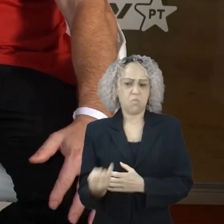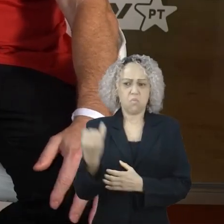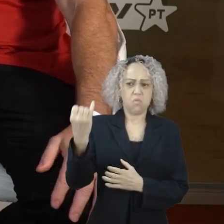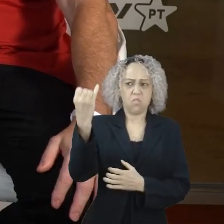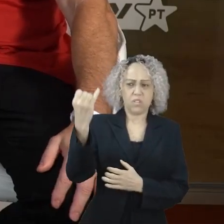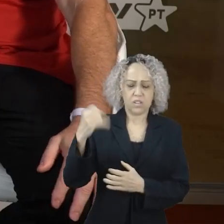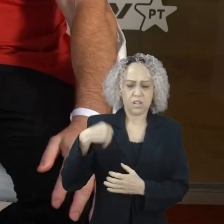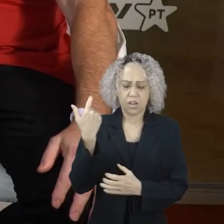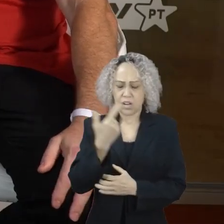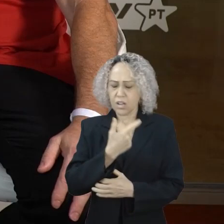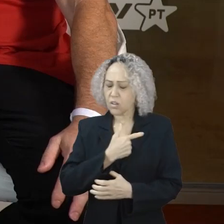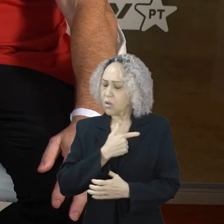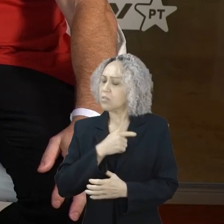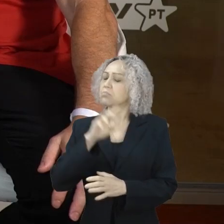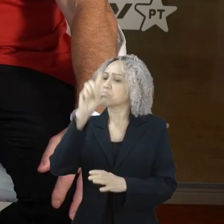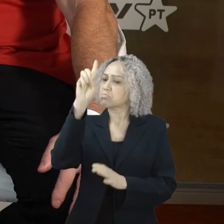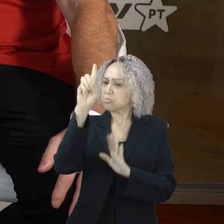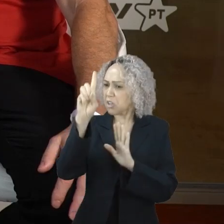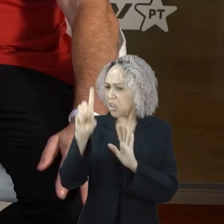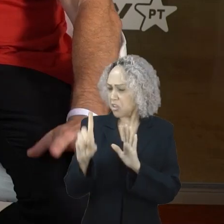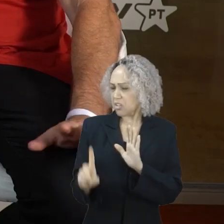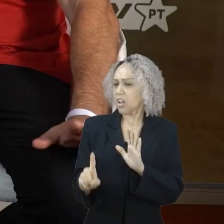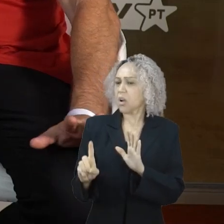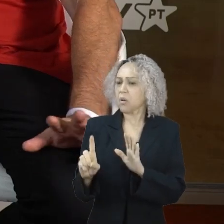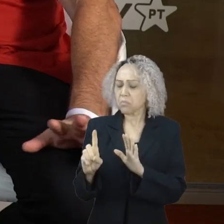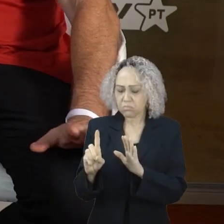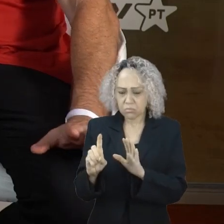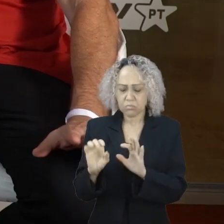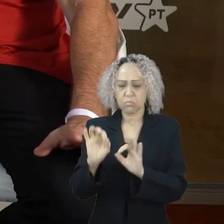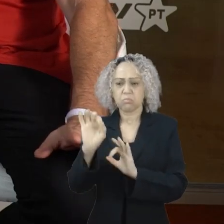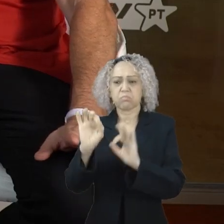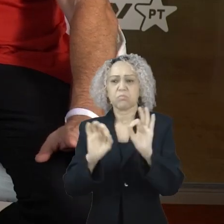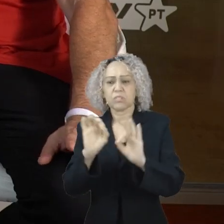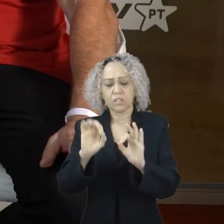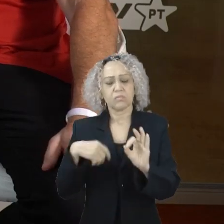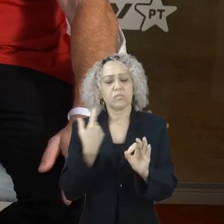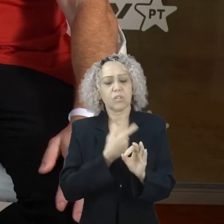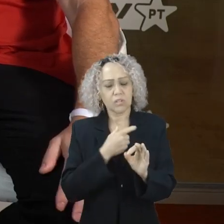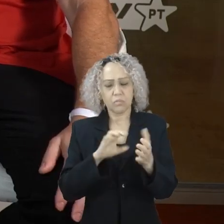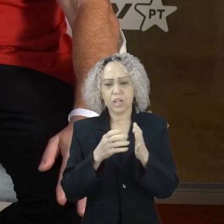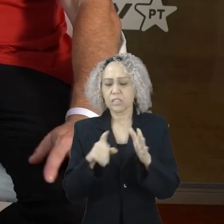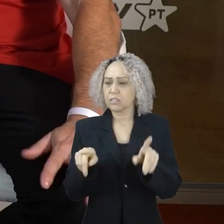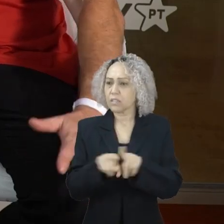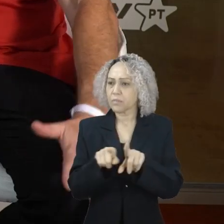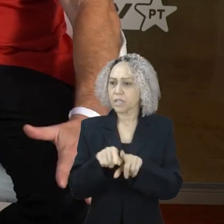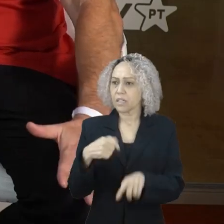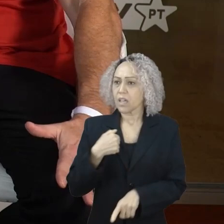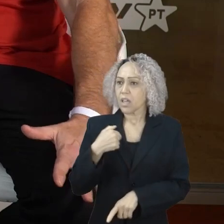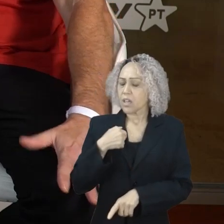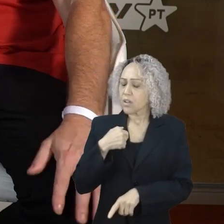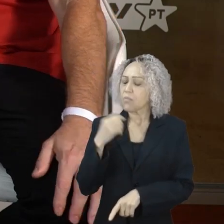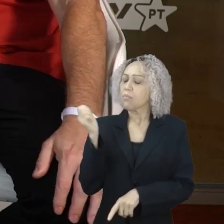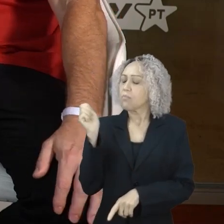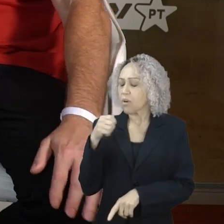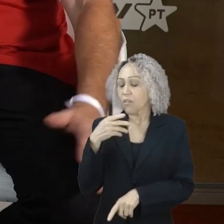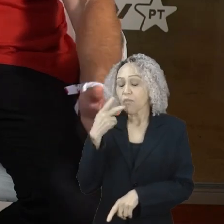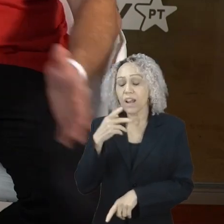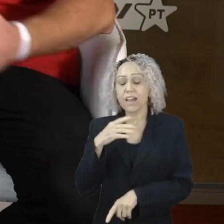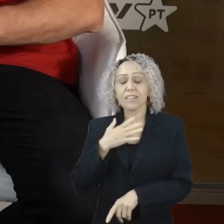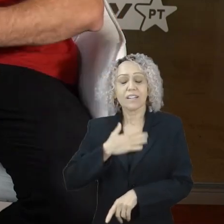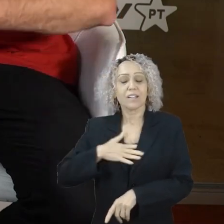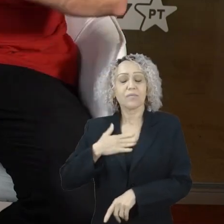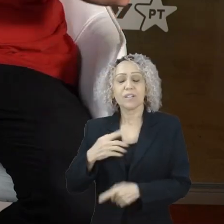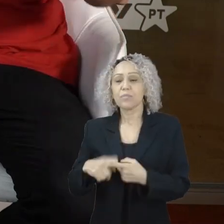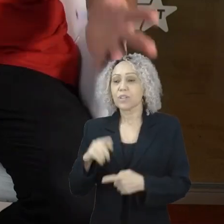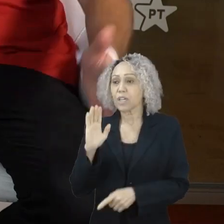nossa direção e do nosso partido. E eu posso falar com tranquilidade que eu já fui candidato 8 vezes. Então,